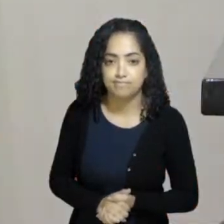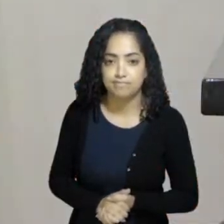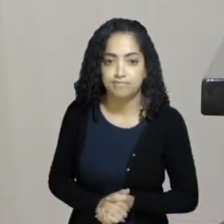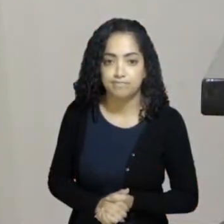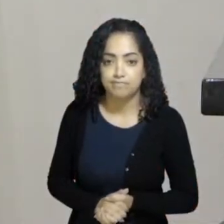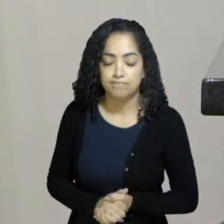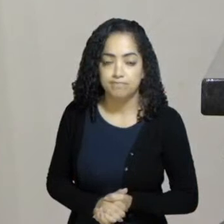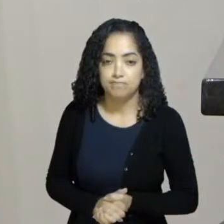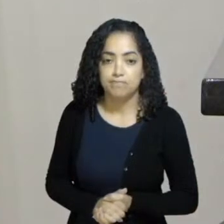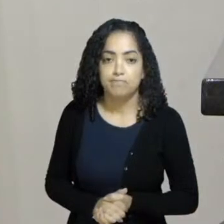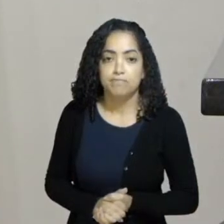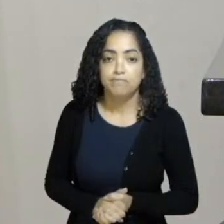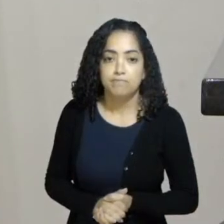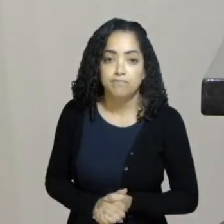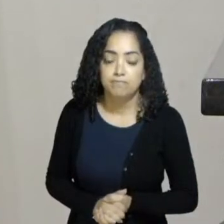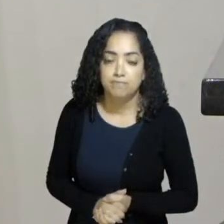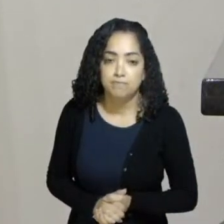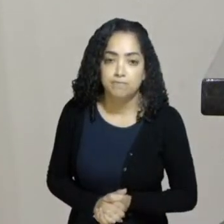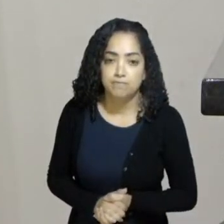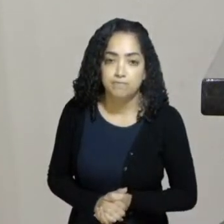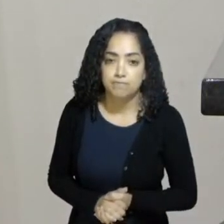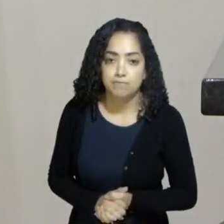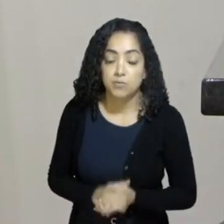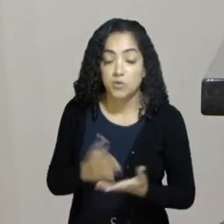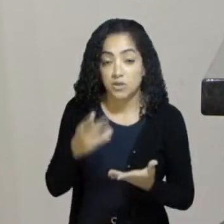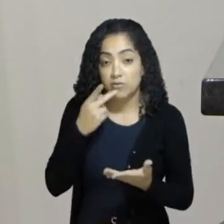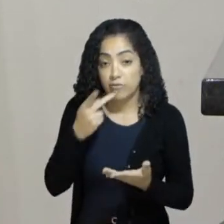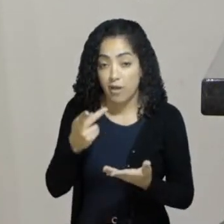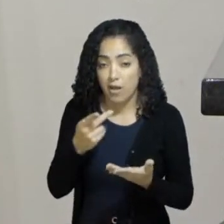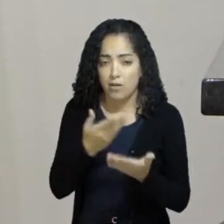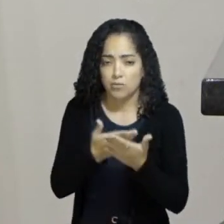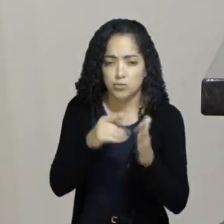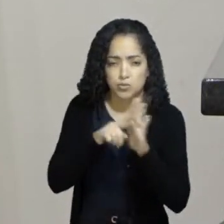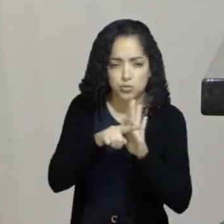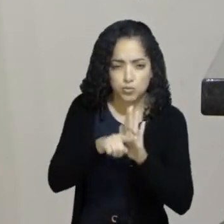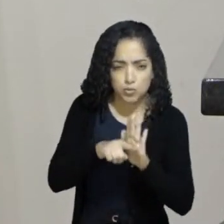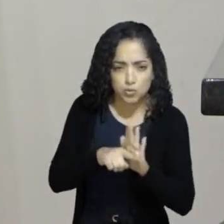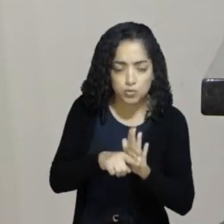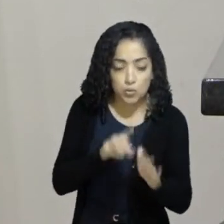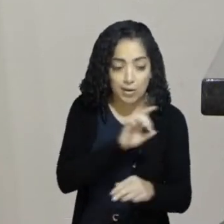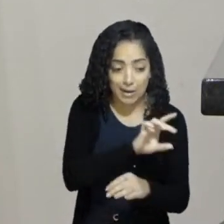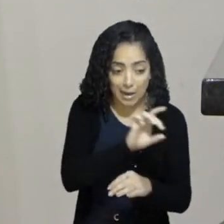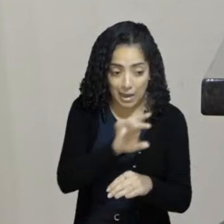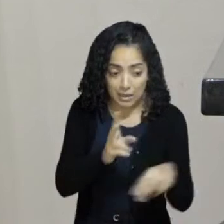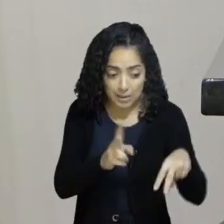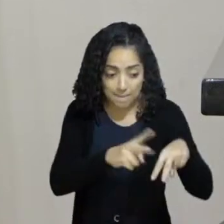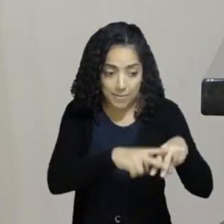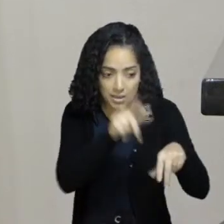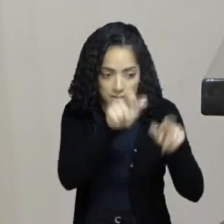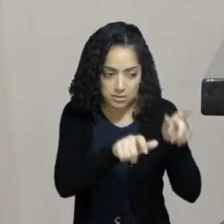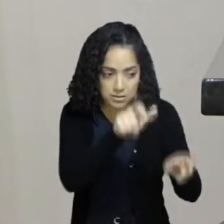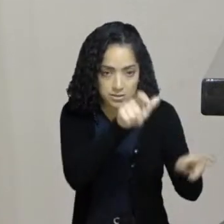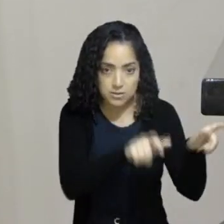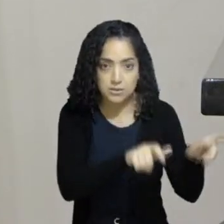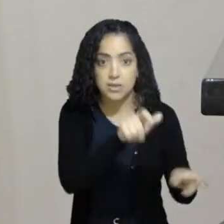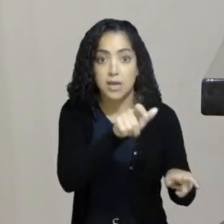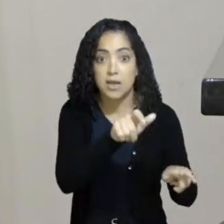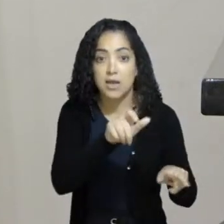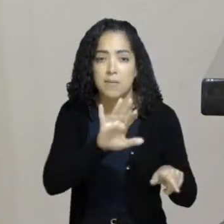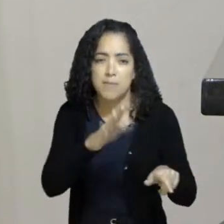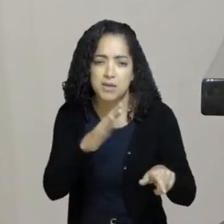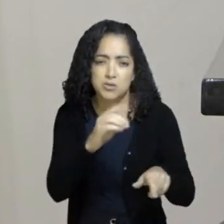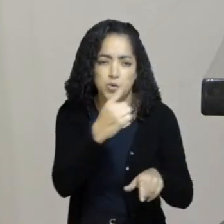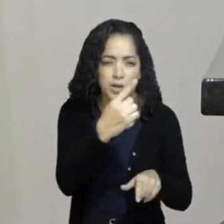colocado Sargento Lima e dizem estudos que cada detento desse sistema sócio educativo chega a custar